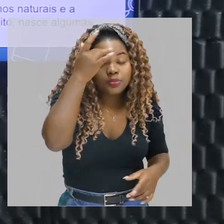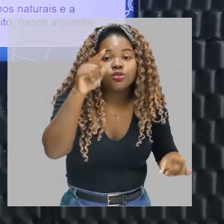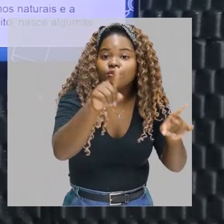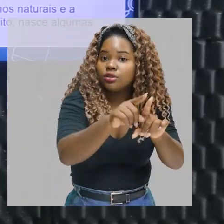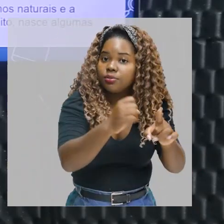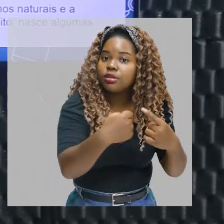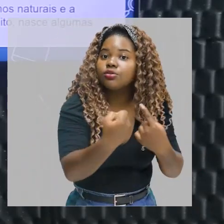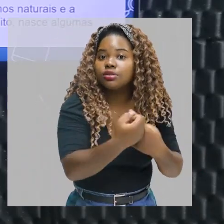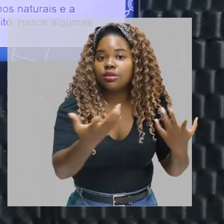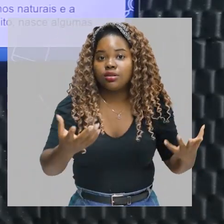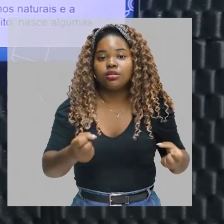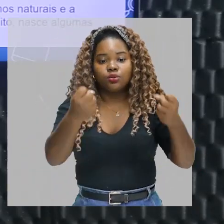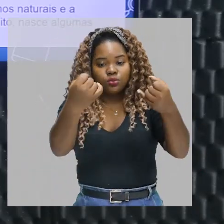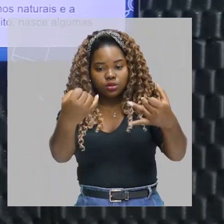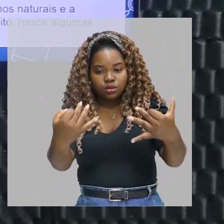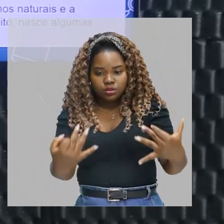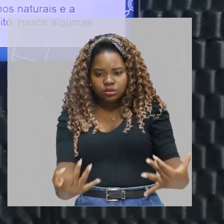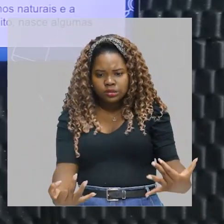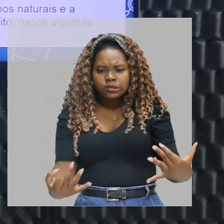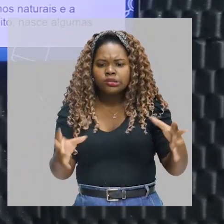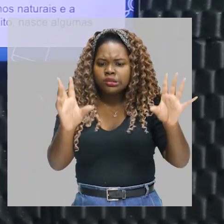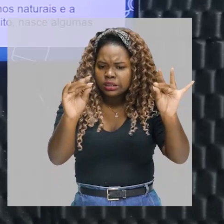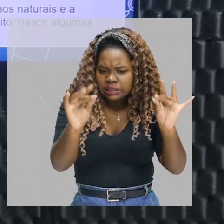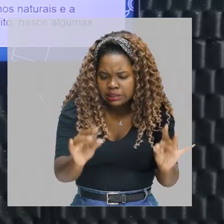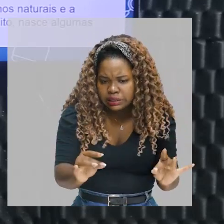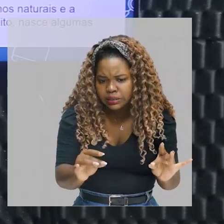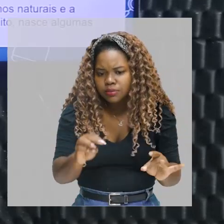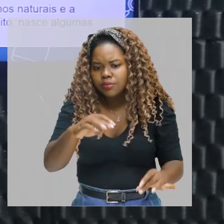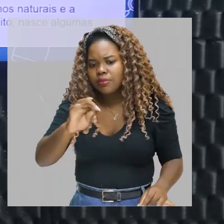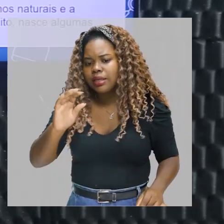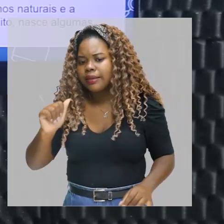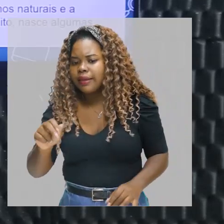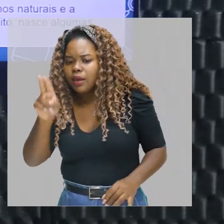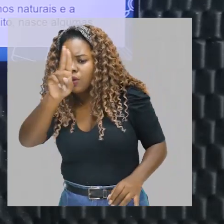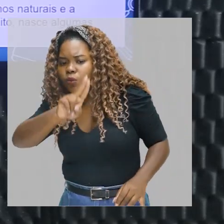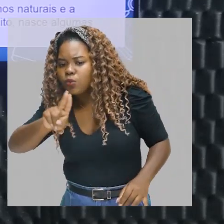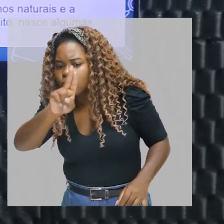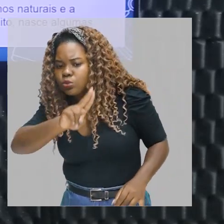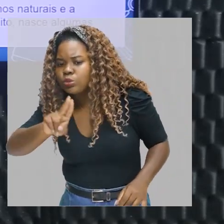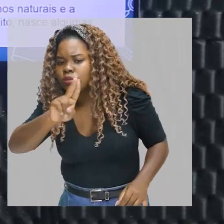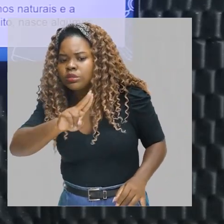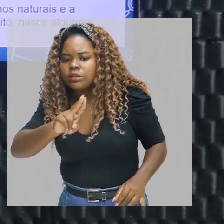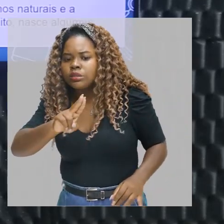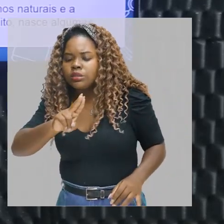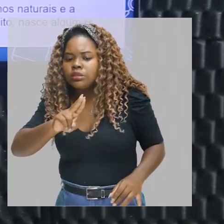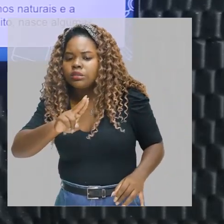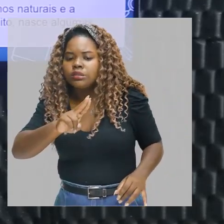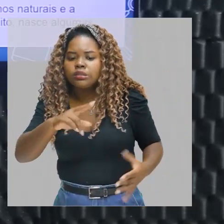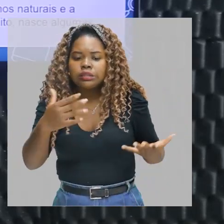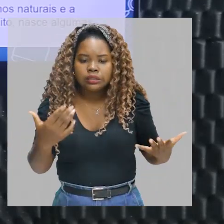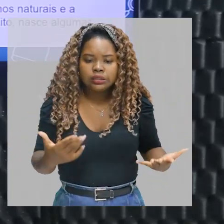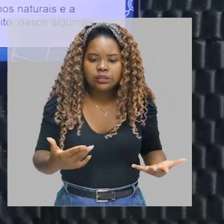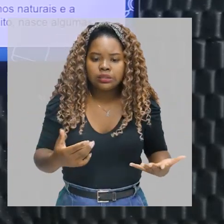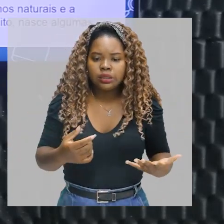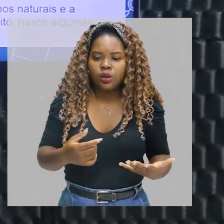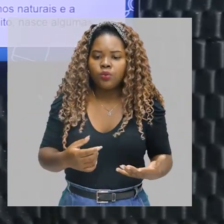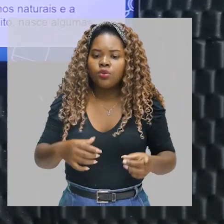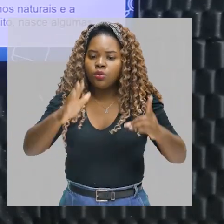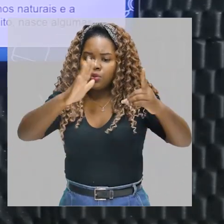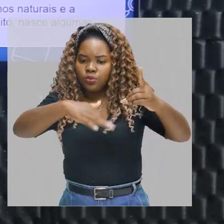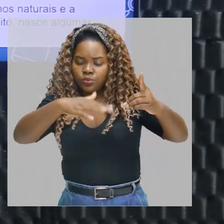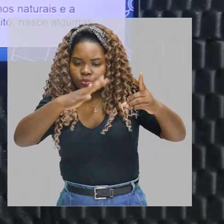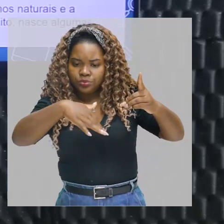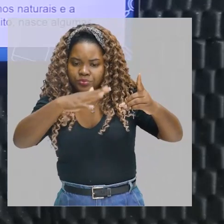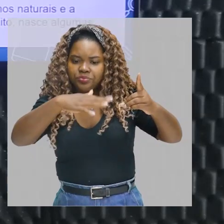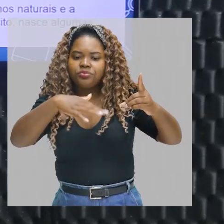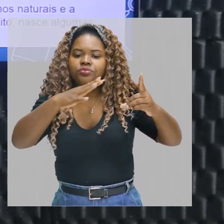Ok? Então, essas explicações através da metafísica, utilizando essas figuras mitológicas, elas nascem justamente